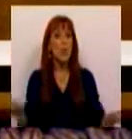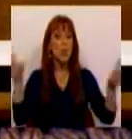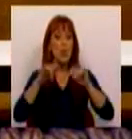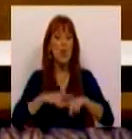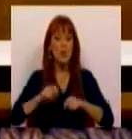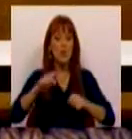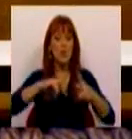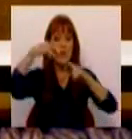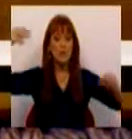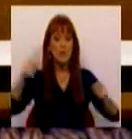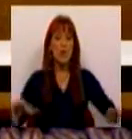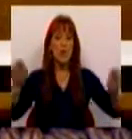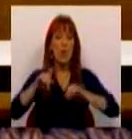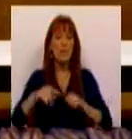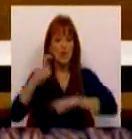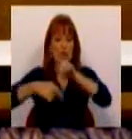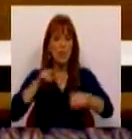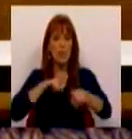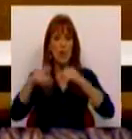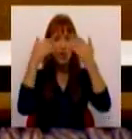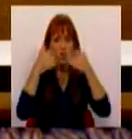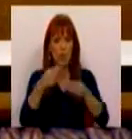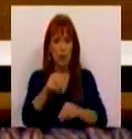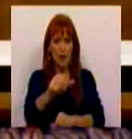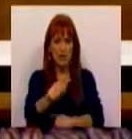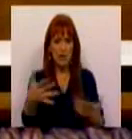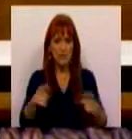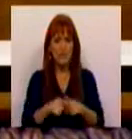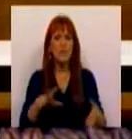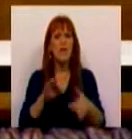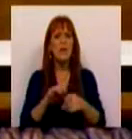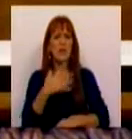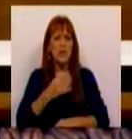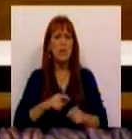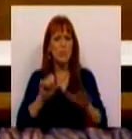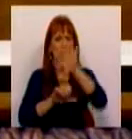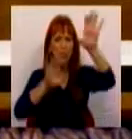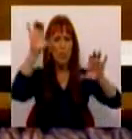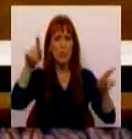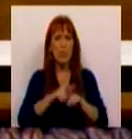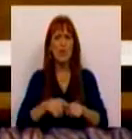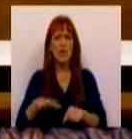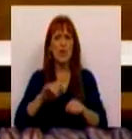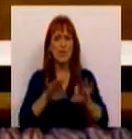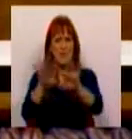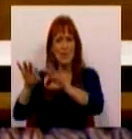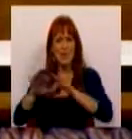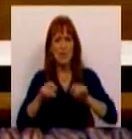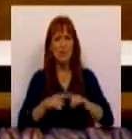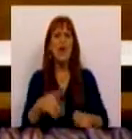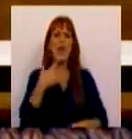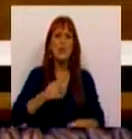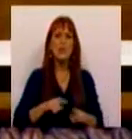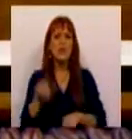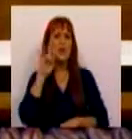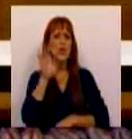ciclo autárquico e uma nova geração de políticas locais. Acreditamos numa efetiva descentralização de natureza universal, mas também acreditamos,